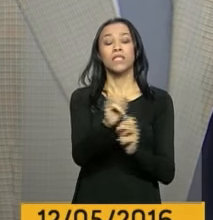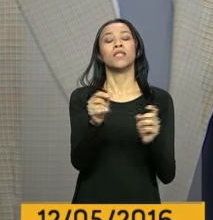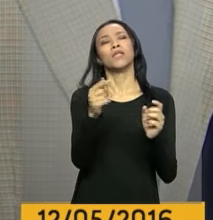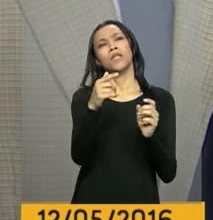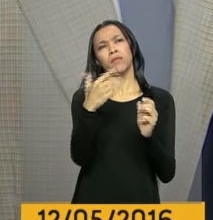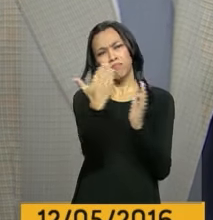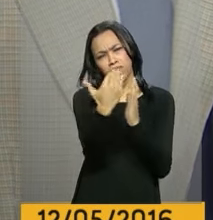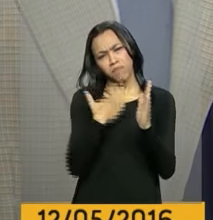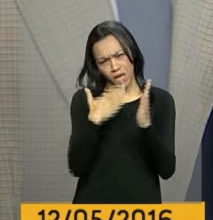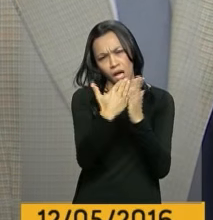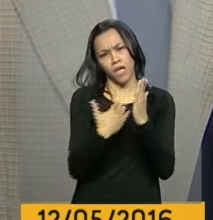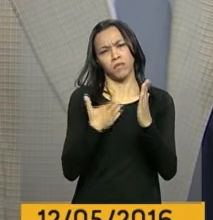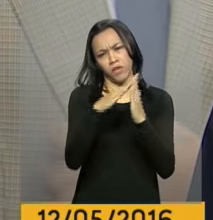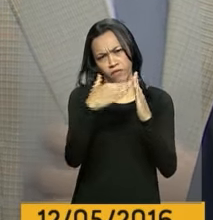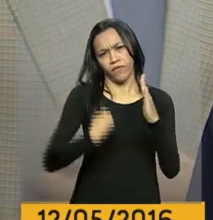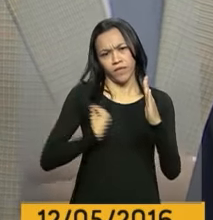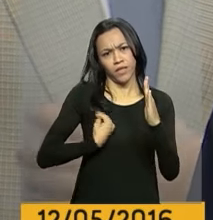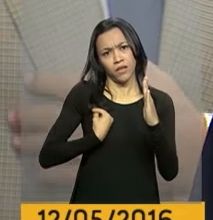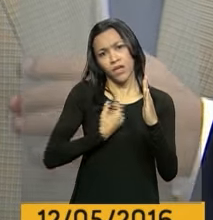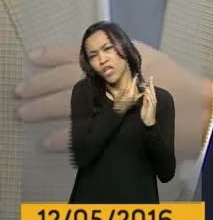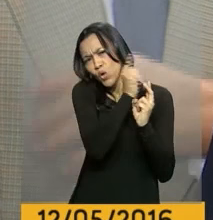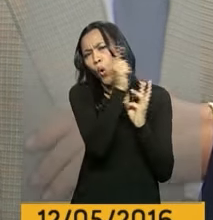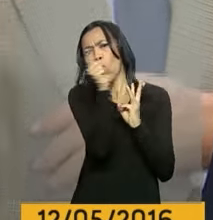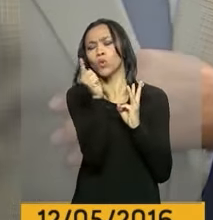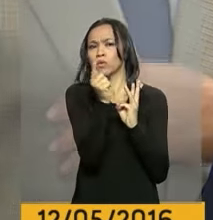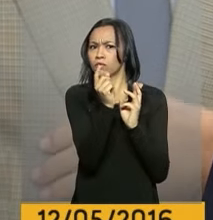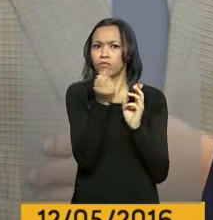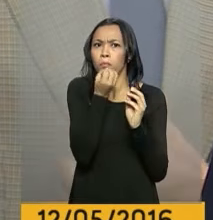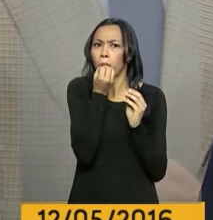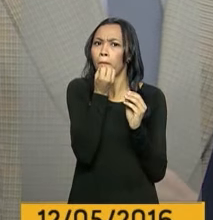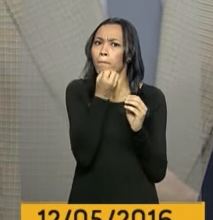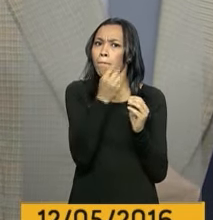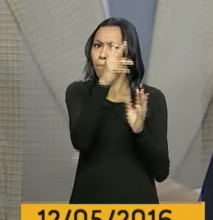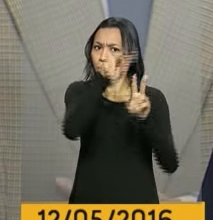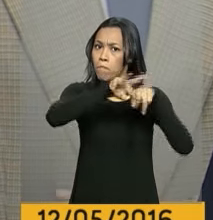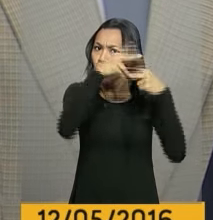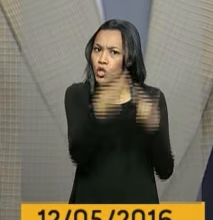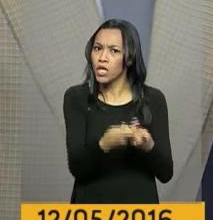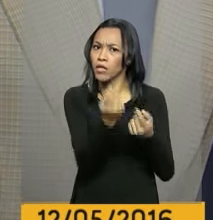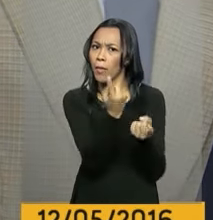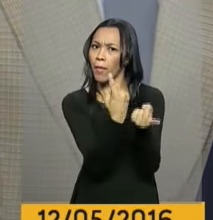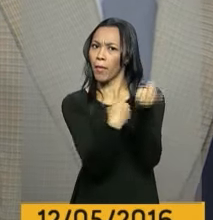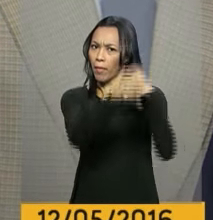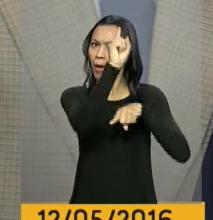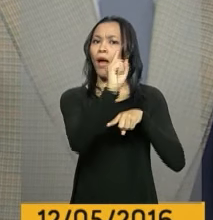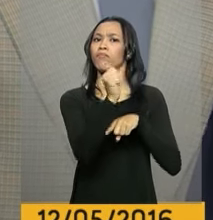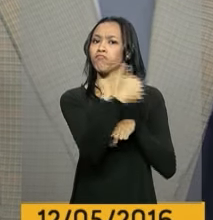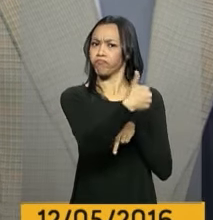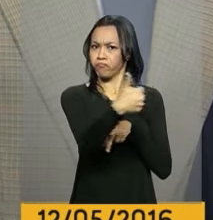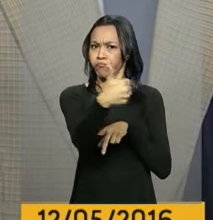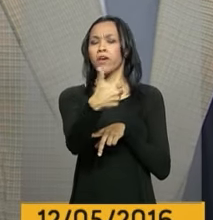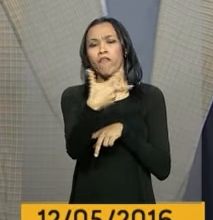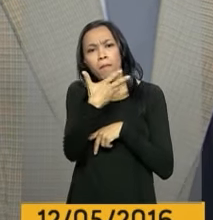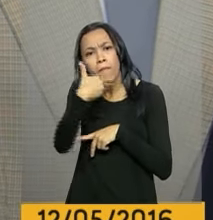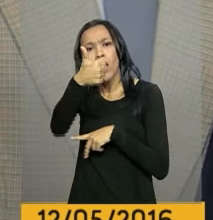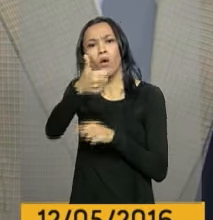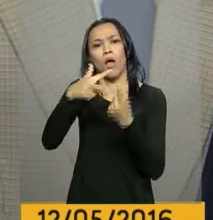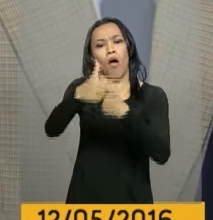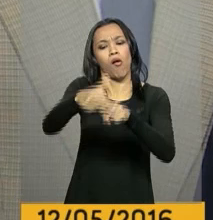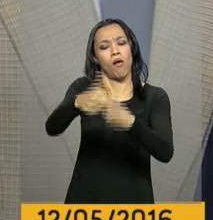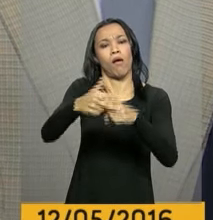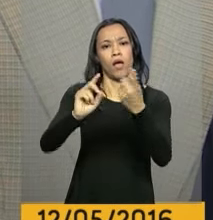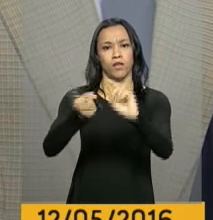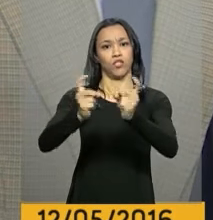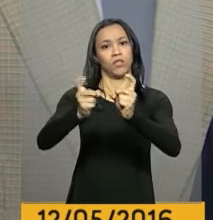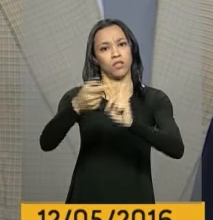entre outros, são projetos que deram certo e, portanto, terão sua gestão aprimorada. Aliás, aqui mais do